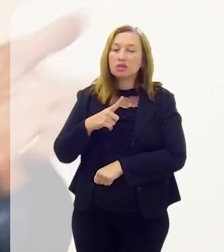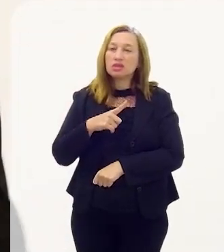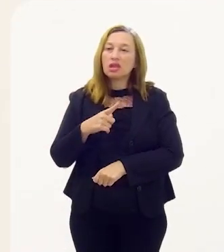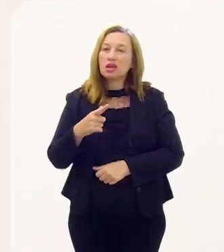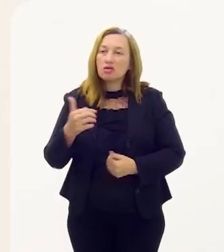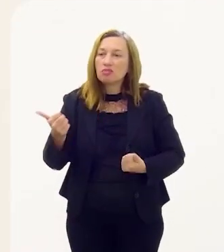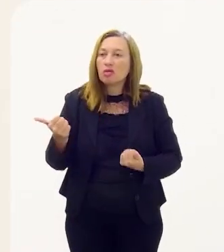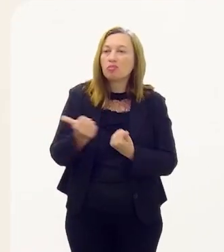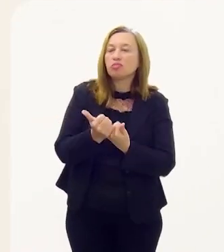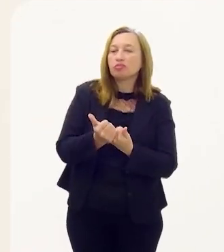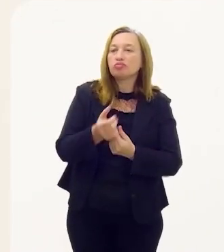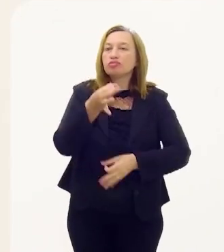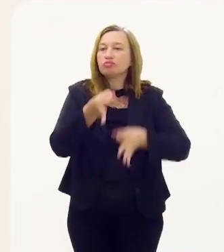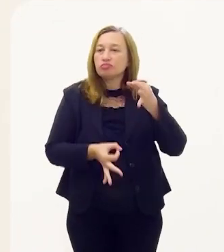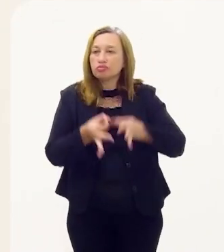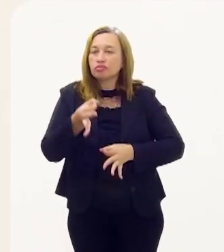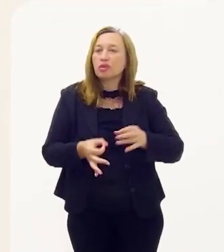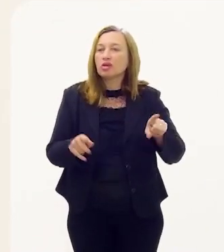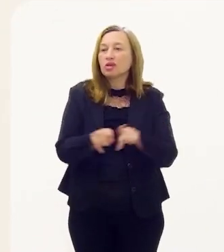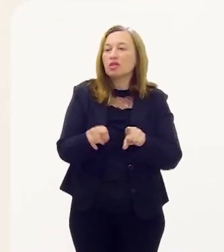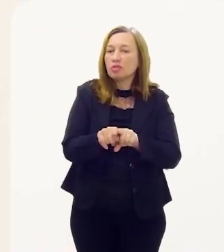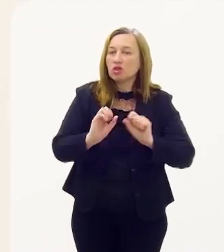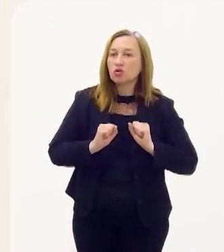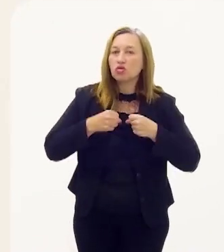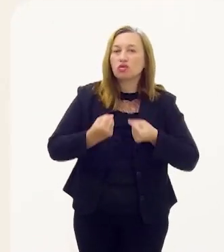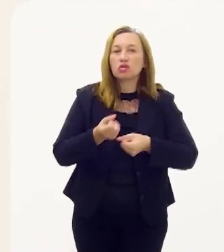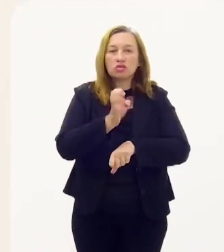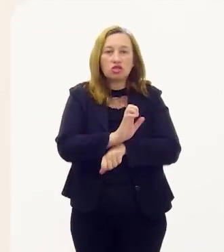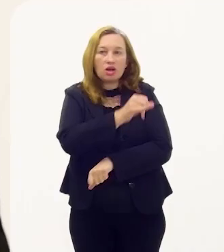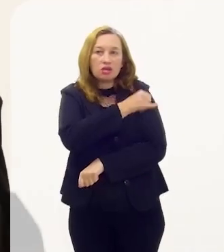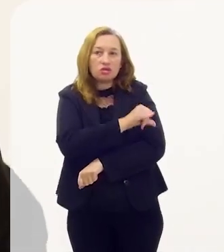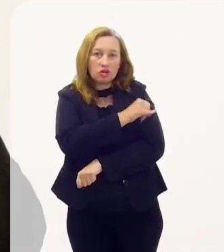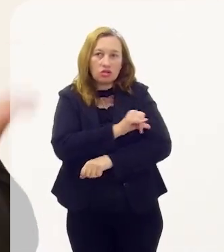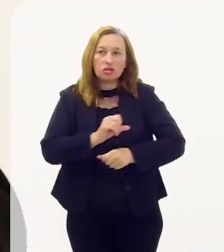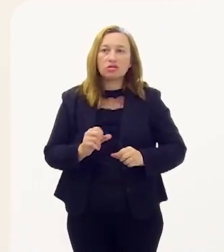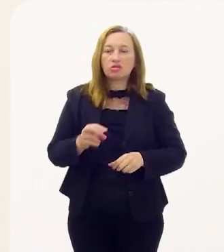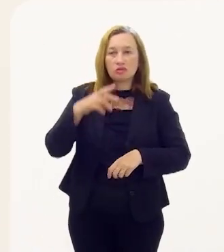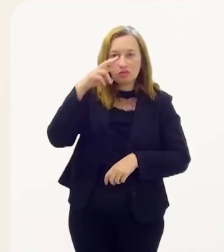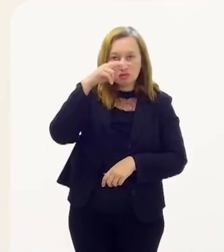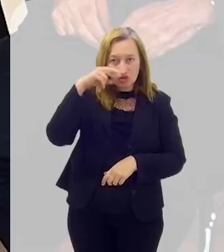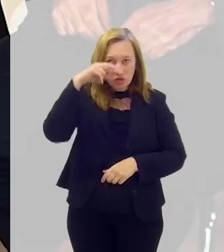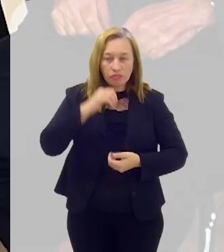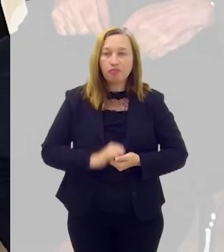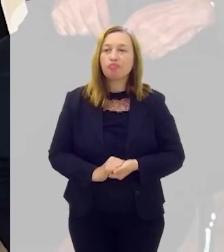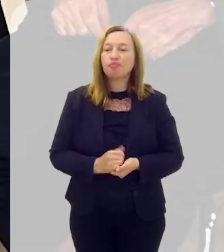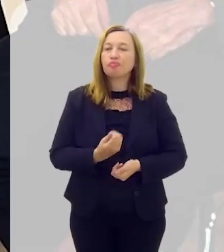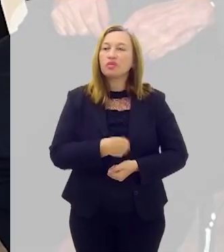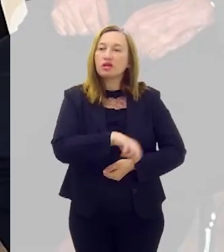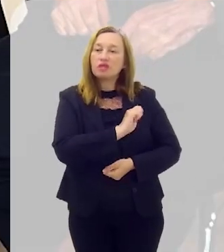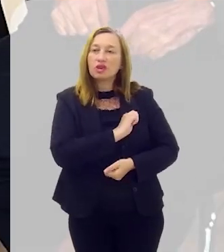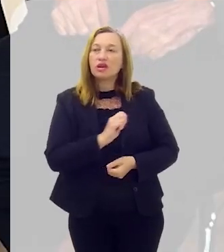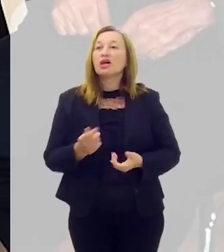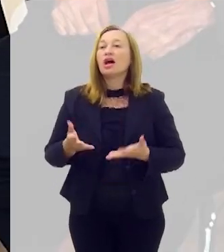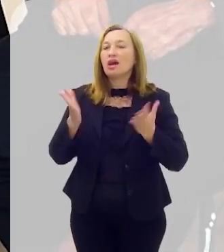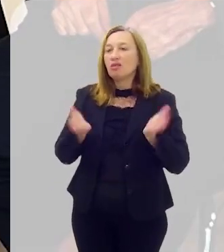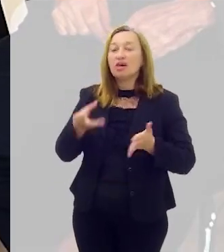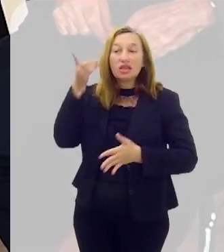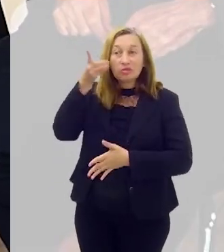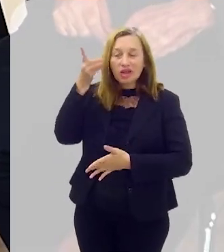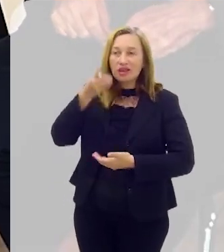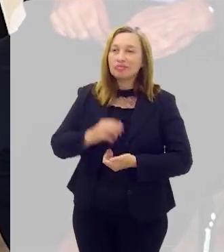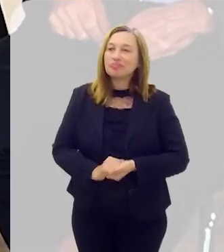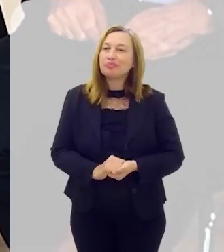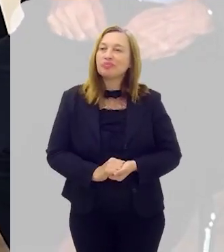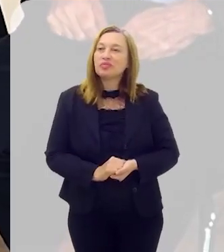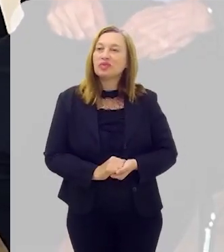uma colaboração do Judiciário também nesse esforço do Estado do Rio de Janeiro, esse esforço fiscal. Considerações finais,